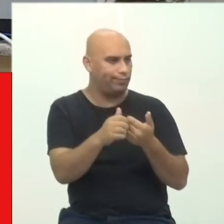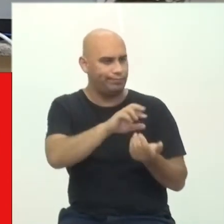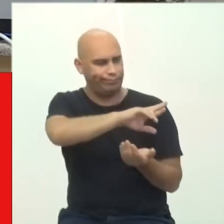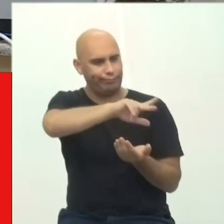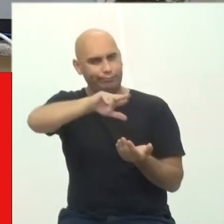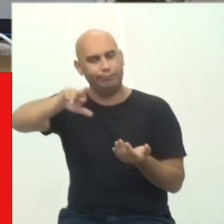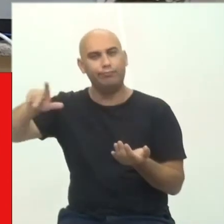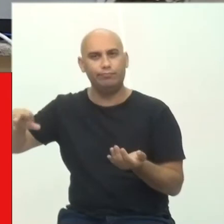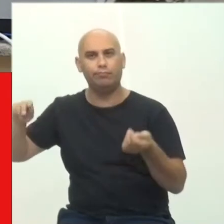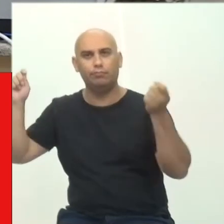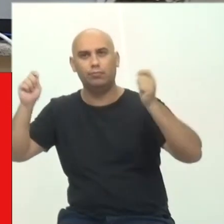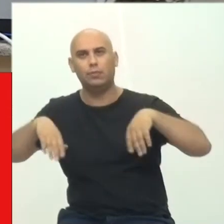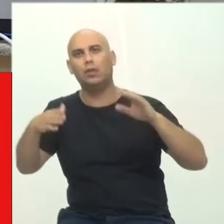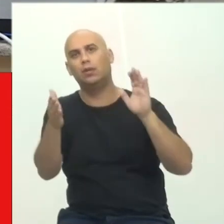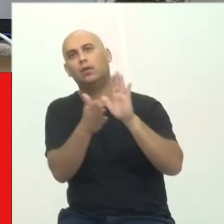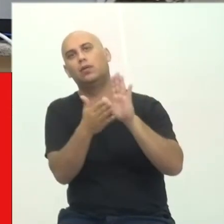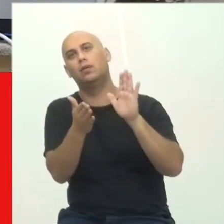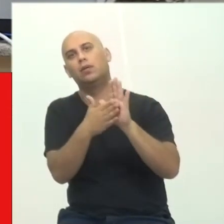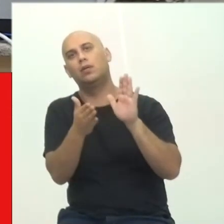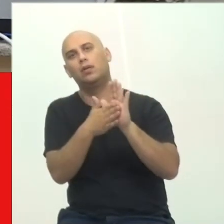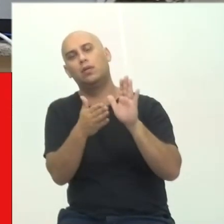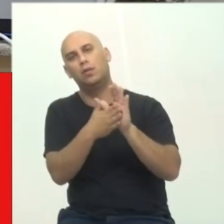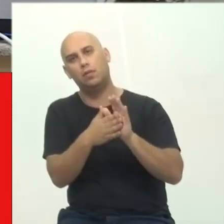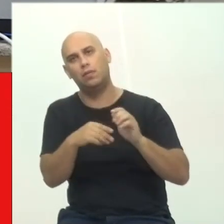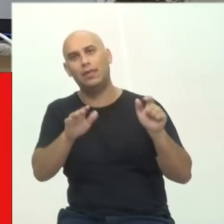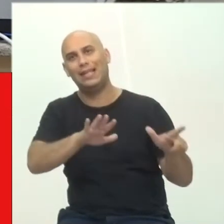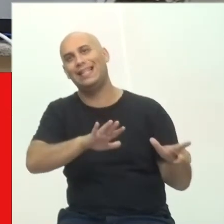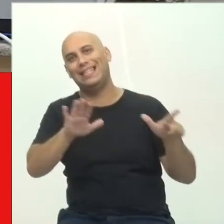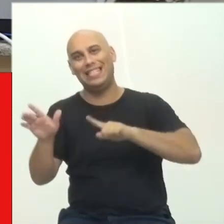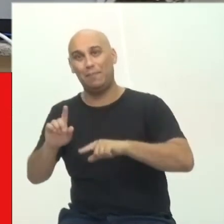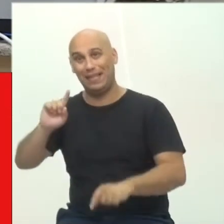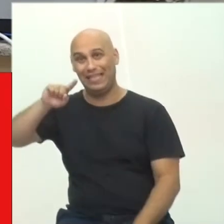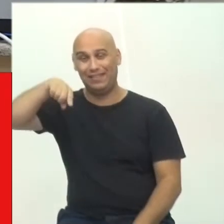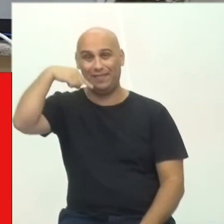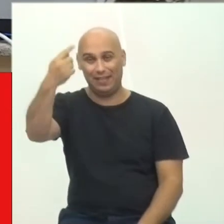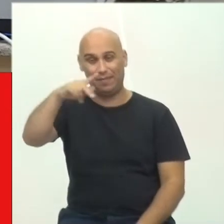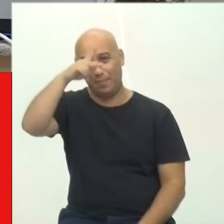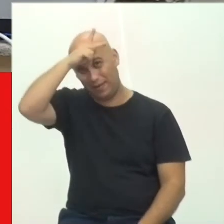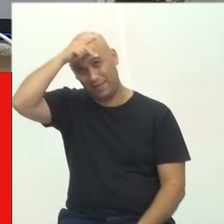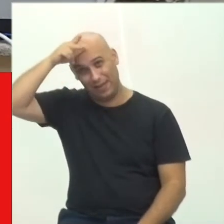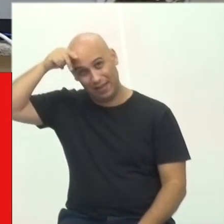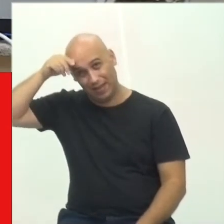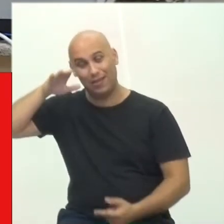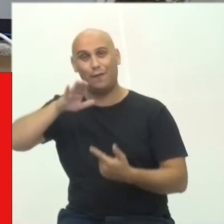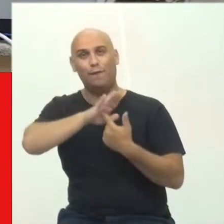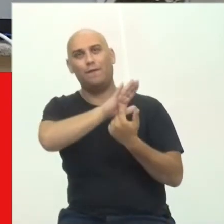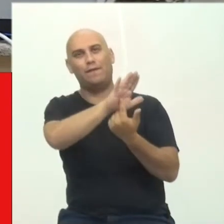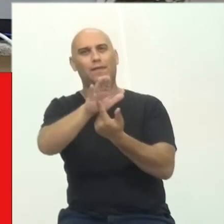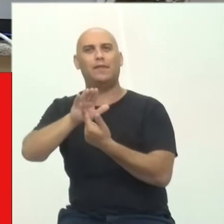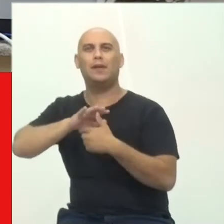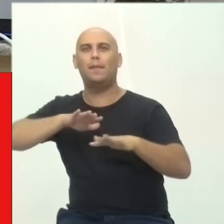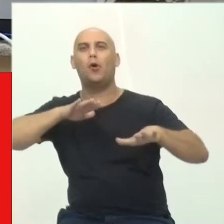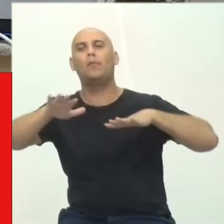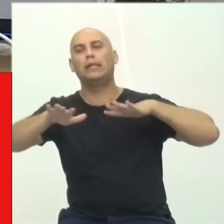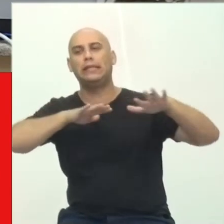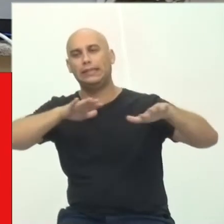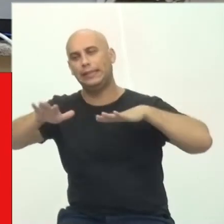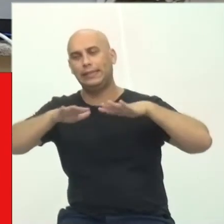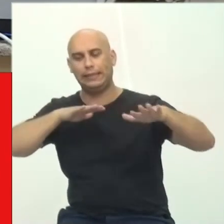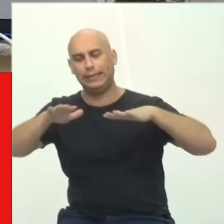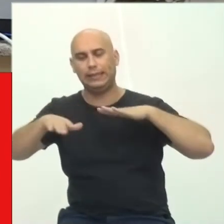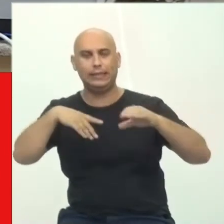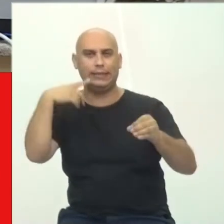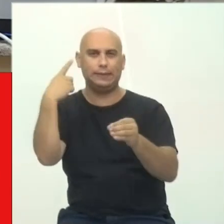Então, esse é o maior propósito, e a gente vai estar trazendo, na semana que vem, a Prefeitura para estar falando sobre mobilidade urbana e